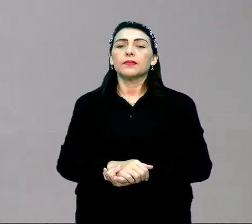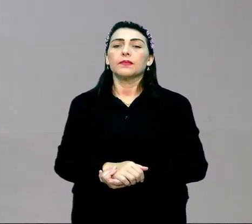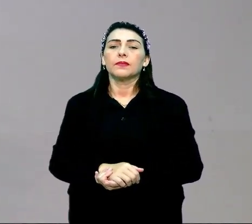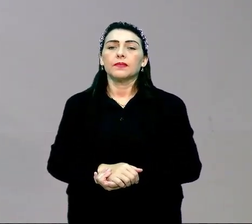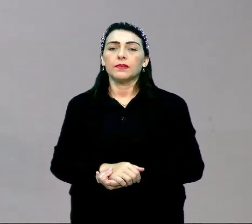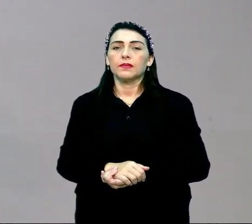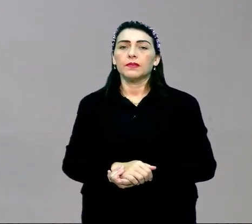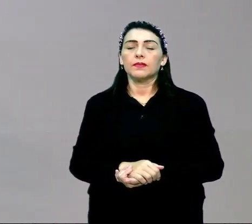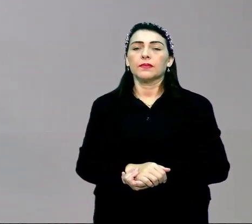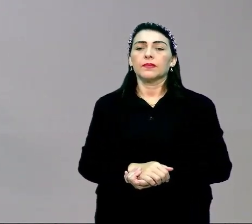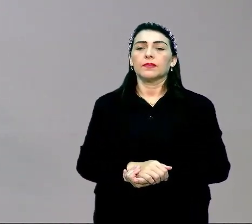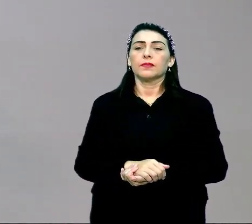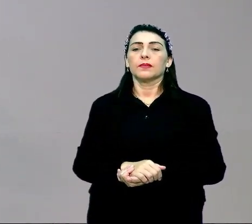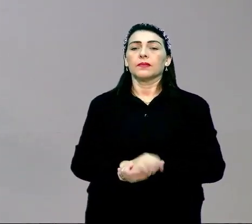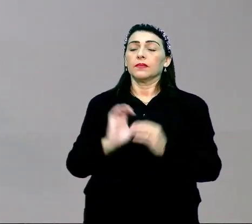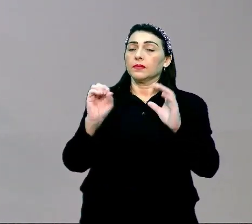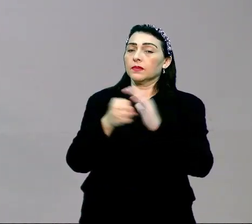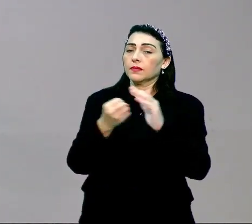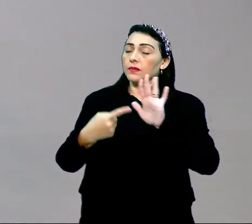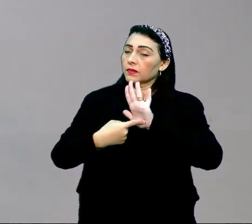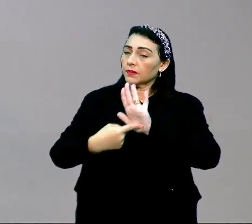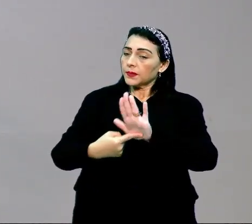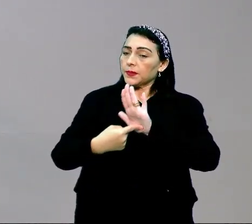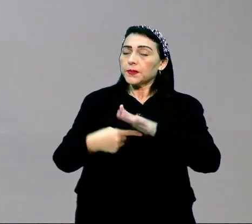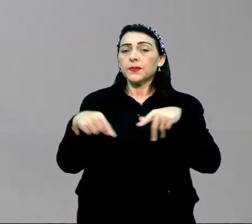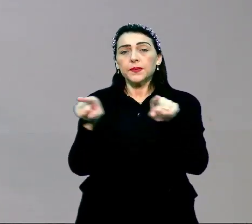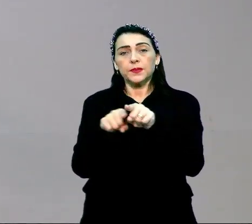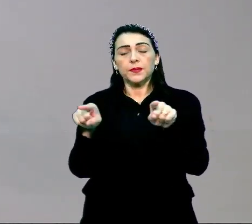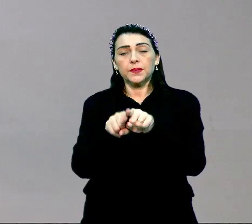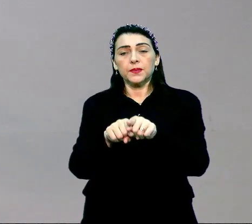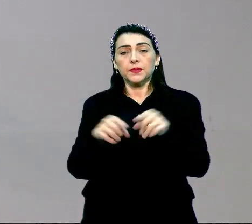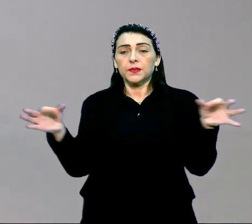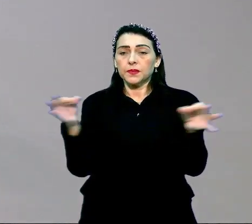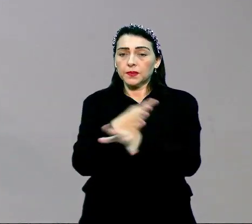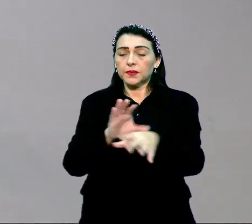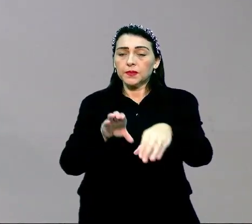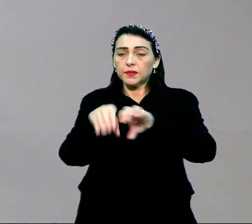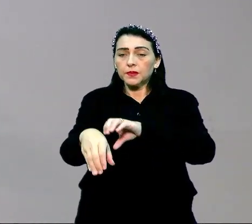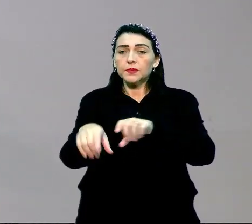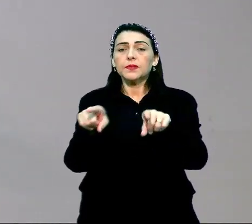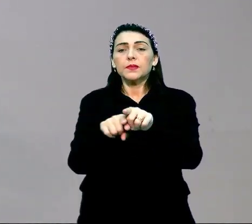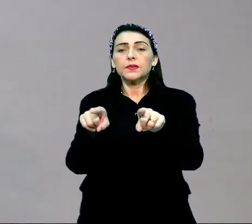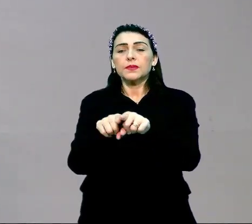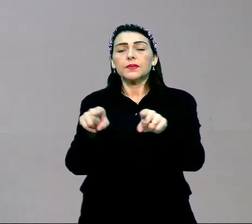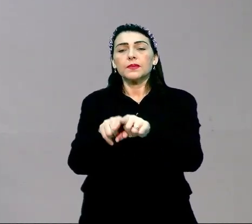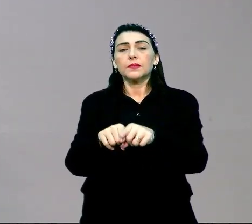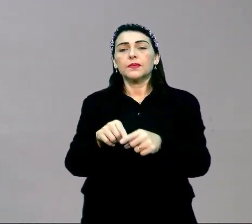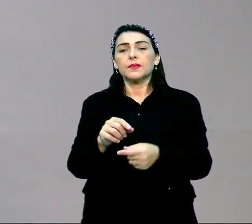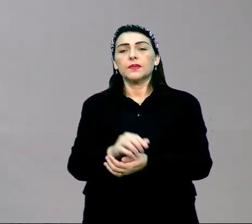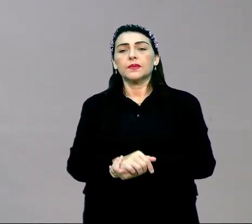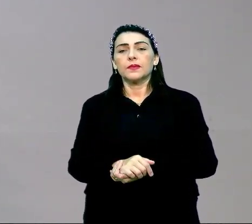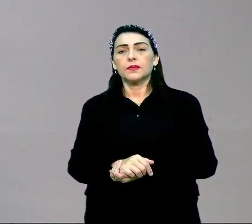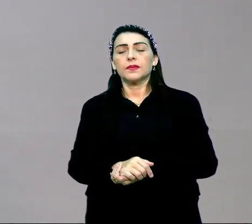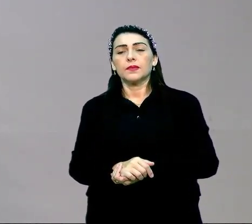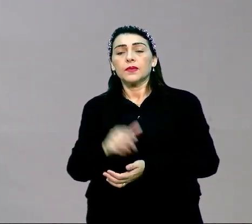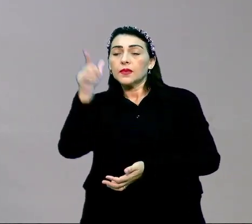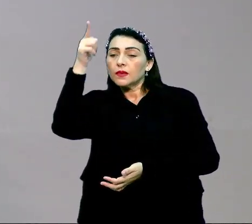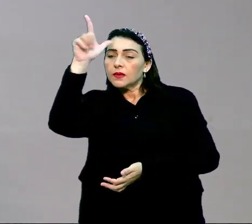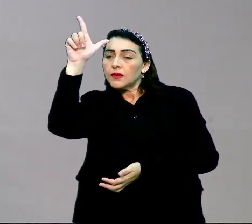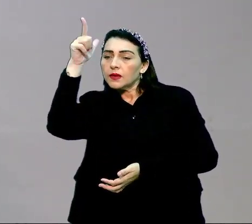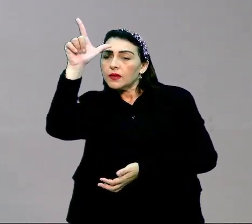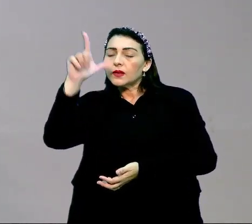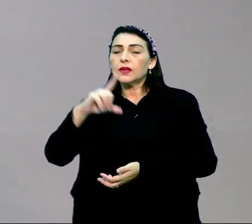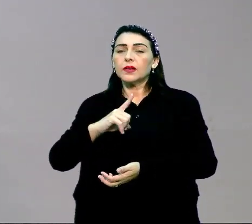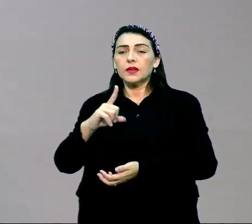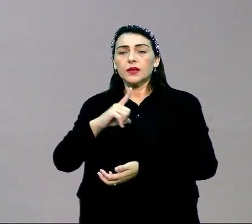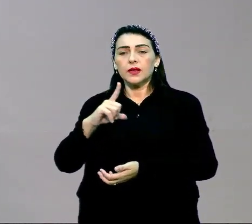queria. Enfim, é só um aspecto de mostrar também a formação, porque ali estava falando, o aspecto lendário, ele